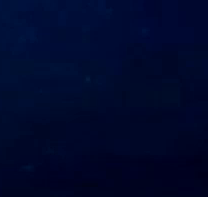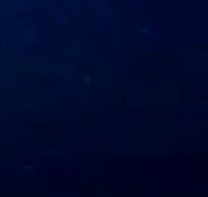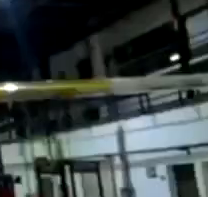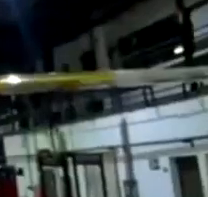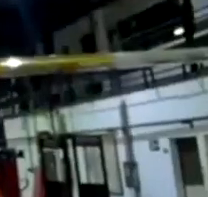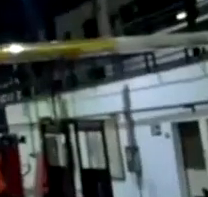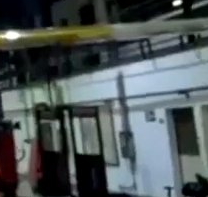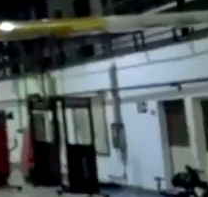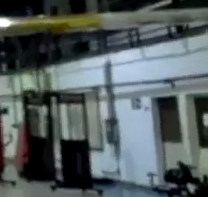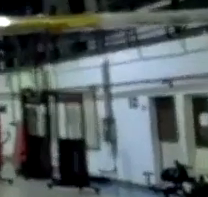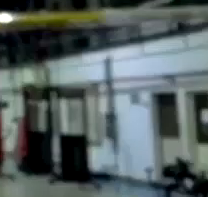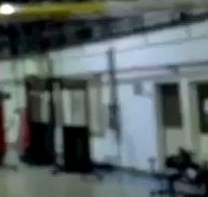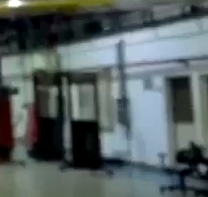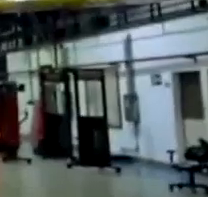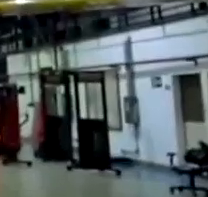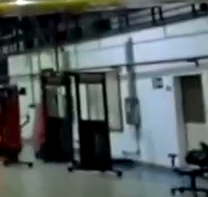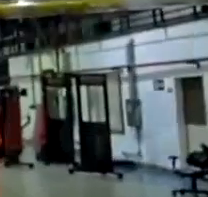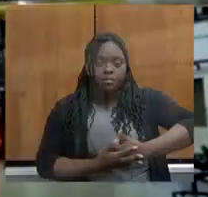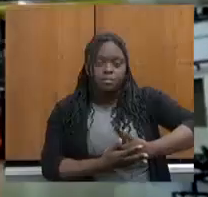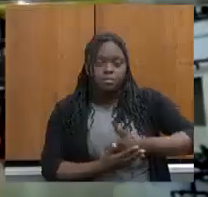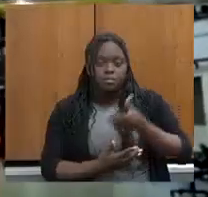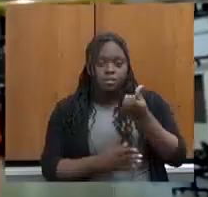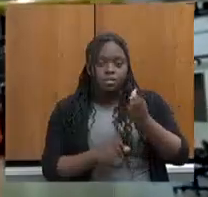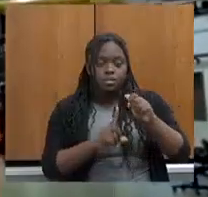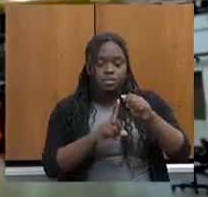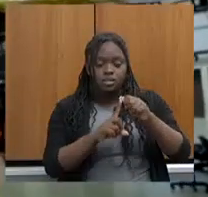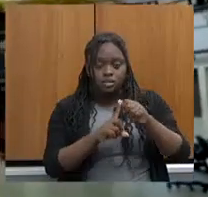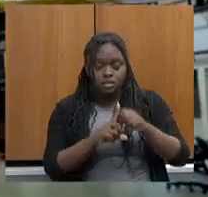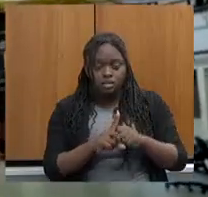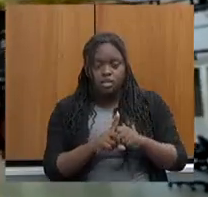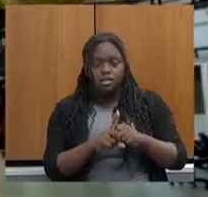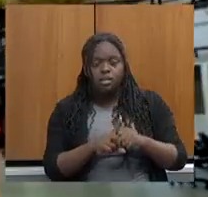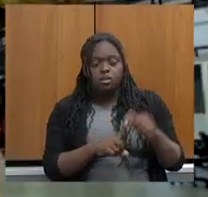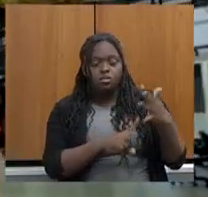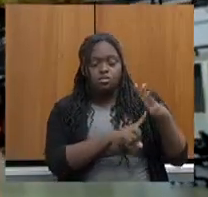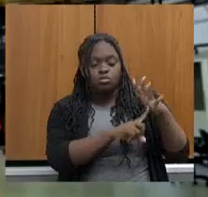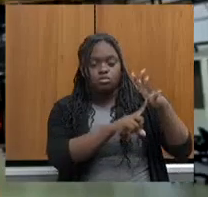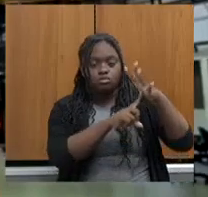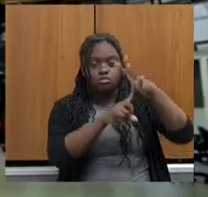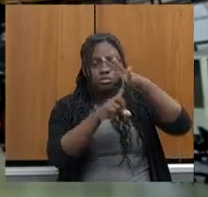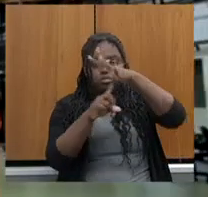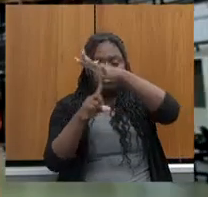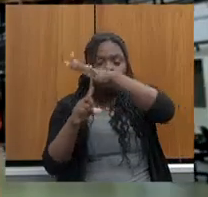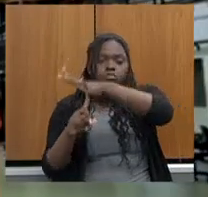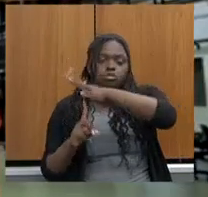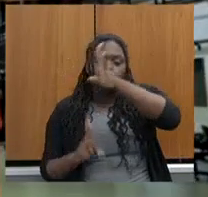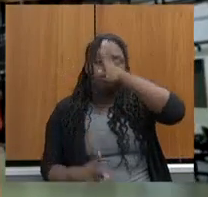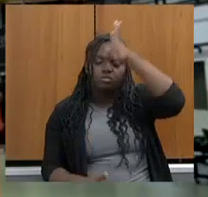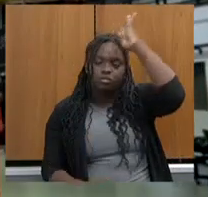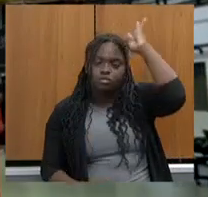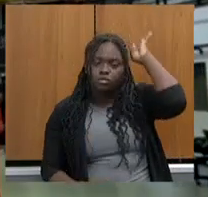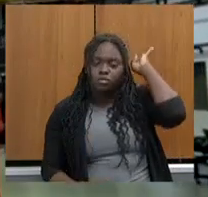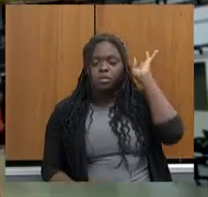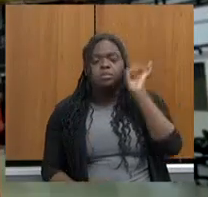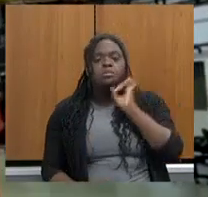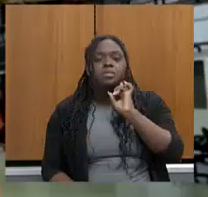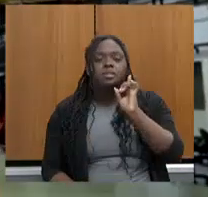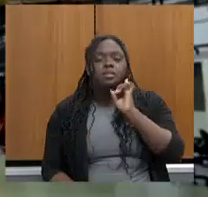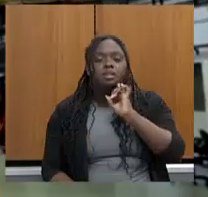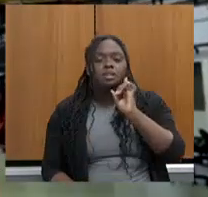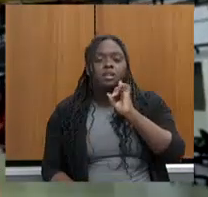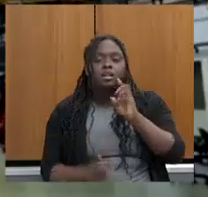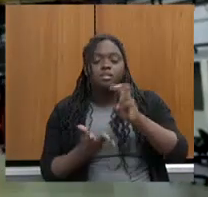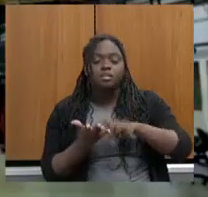uma bebê de seis meses foi transportada por uma aeronave do corpo de bombeiros de Minas Gerais na manhã